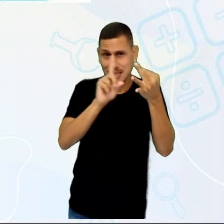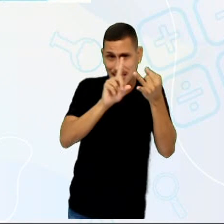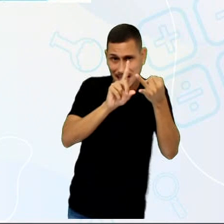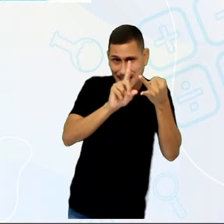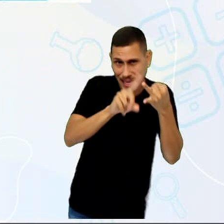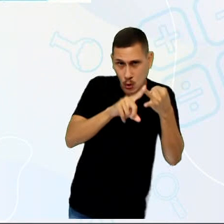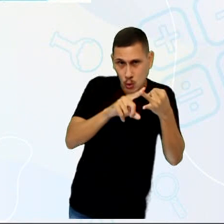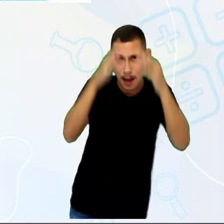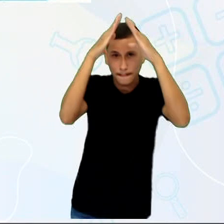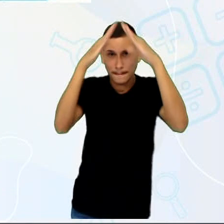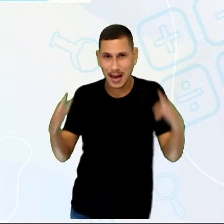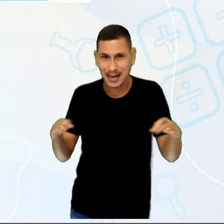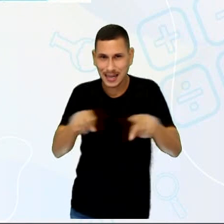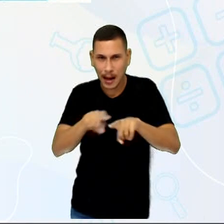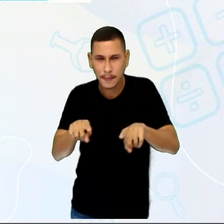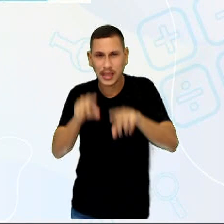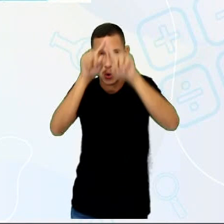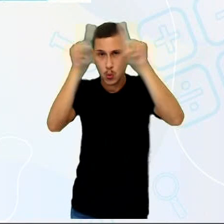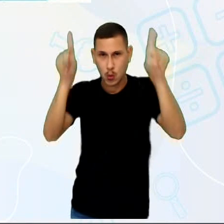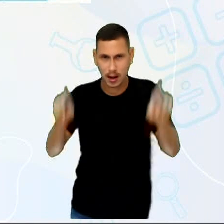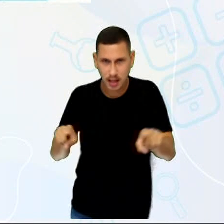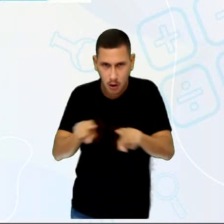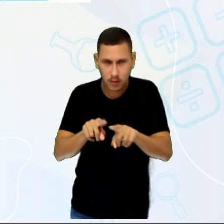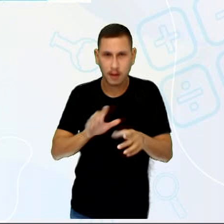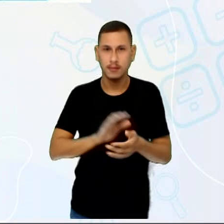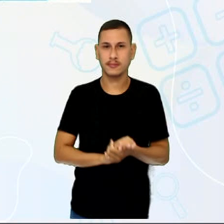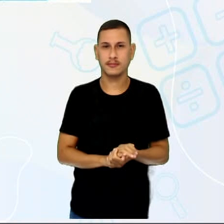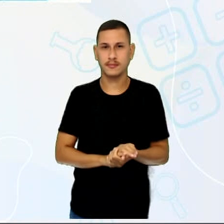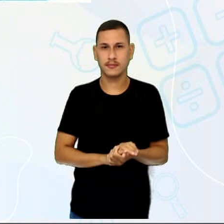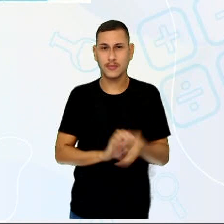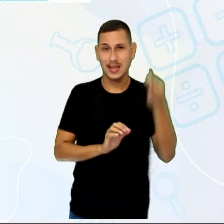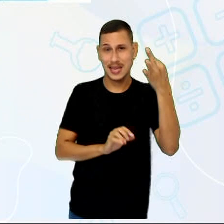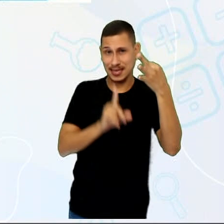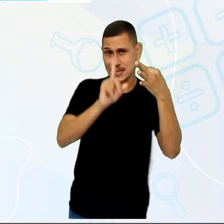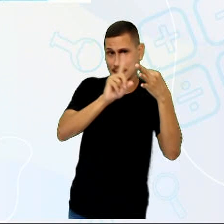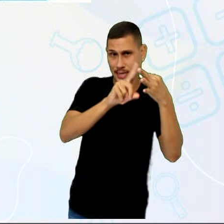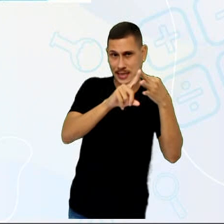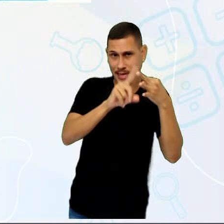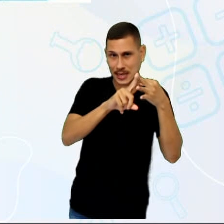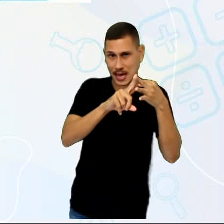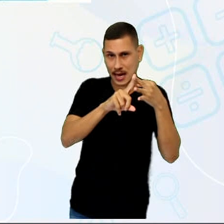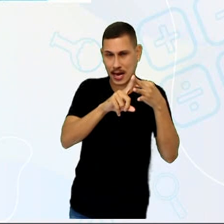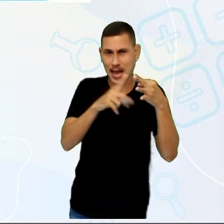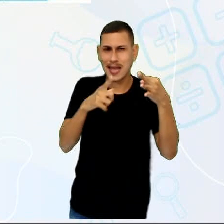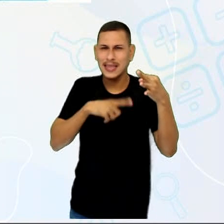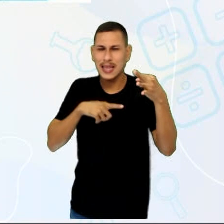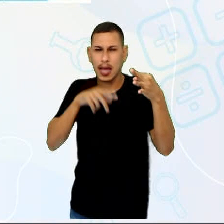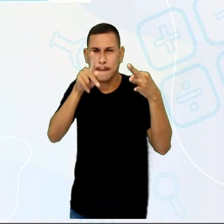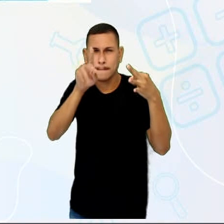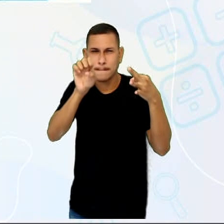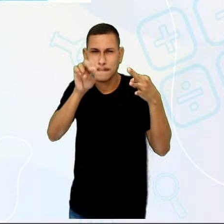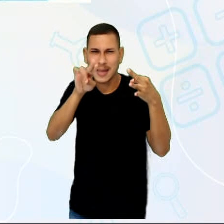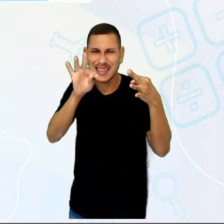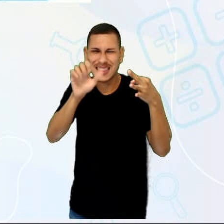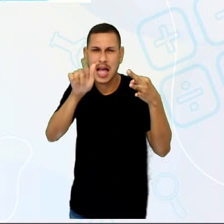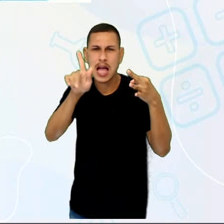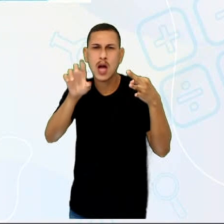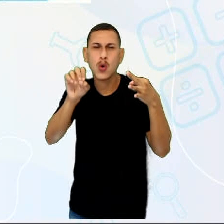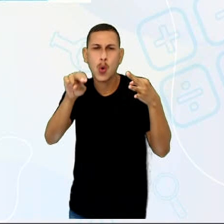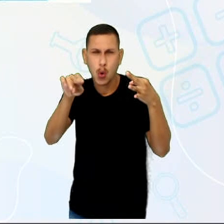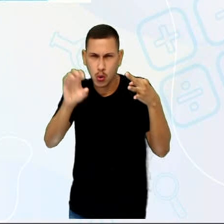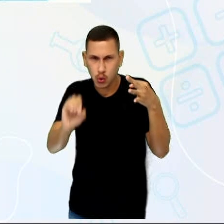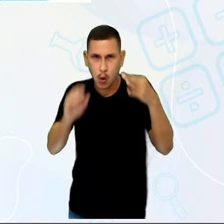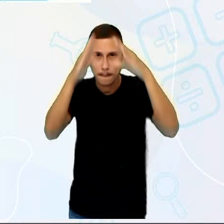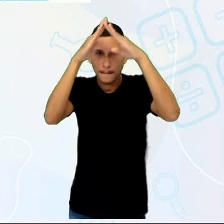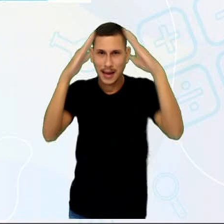chamada de pirâmide quadrangular. Na terceira, a gente tem um pentágono, ela vai ser chamada de